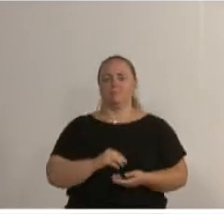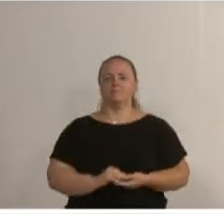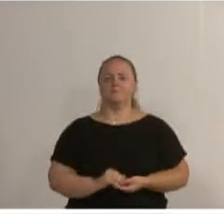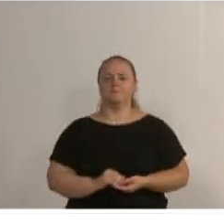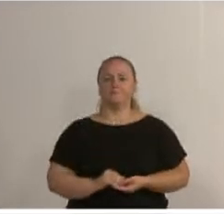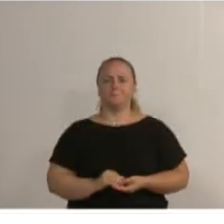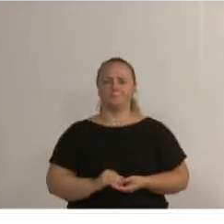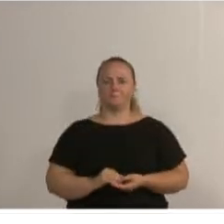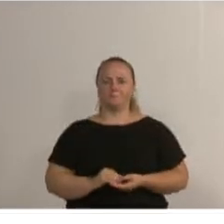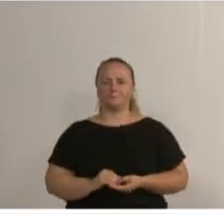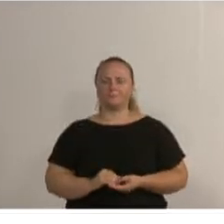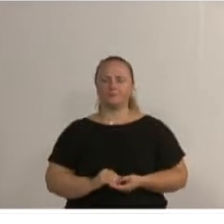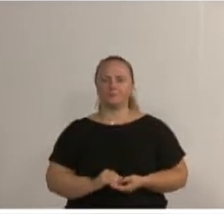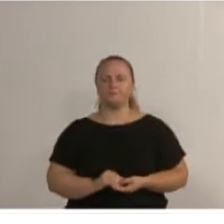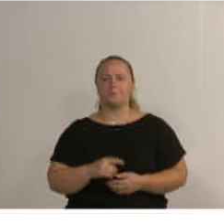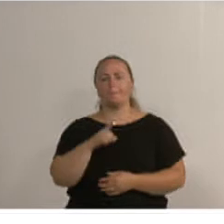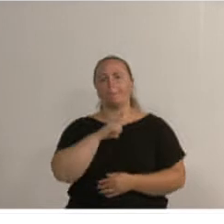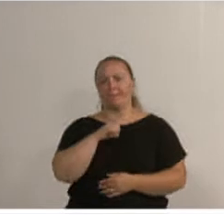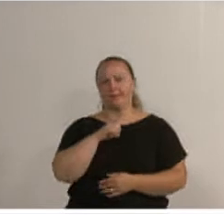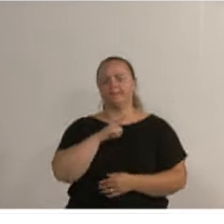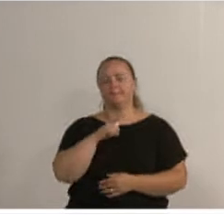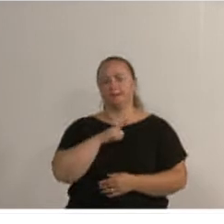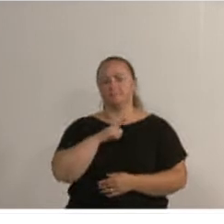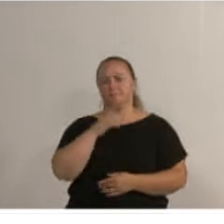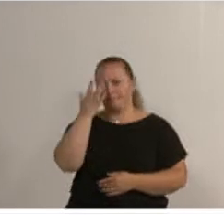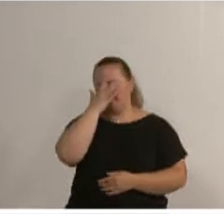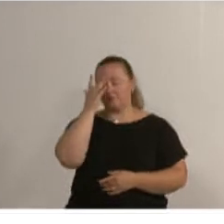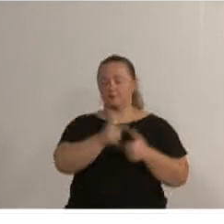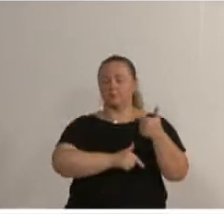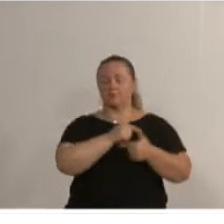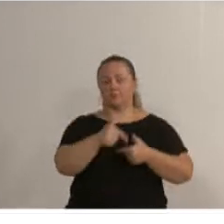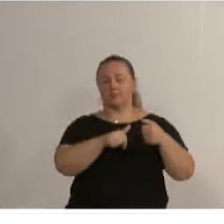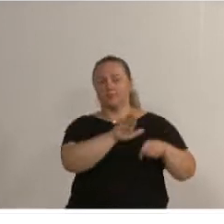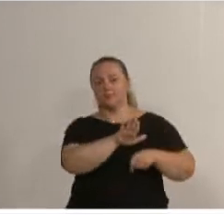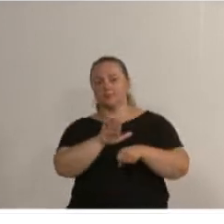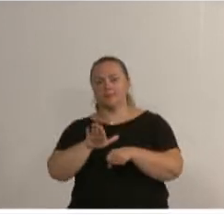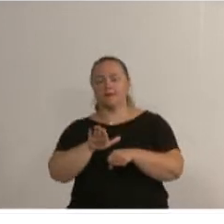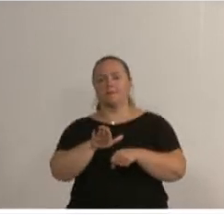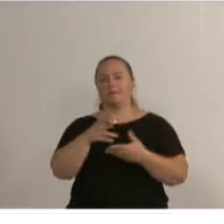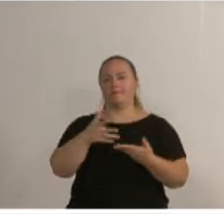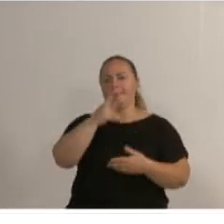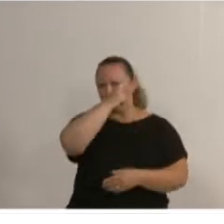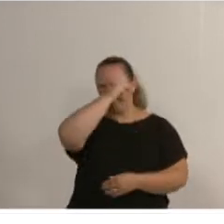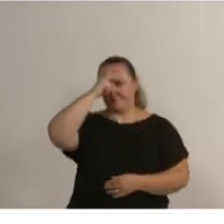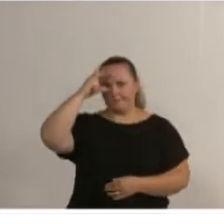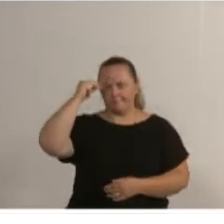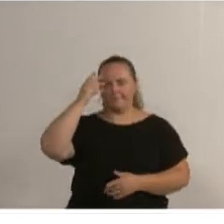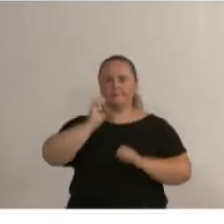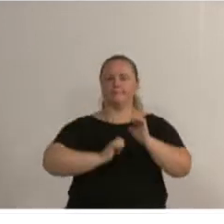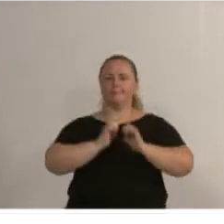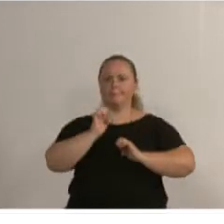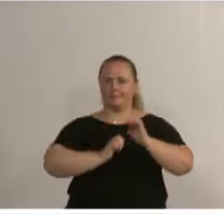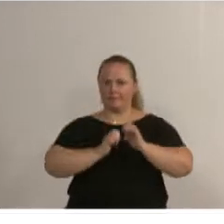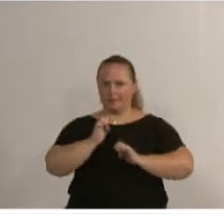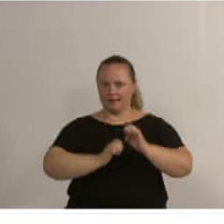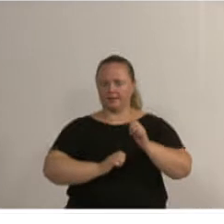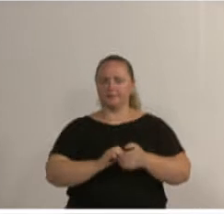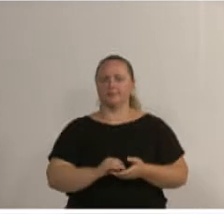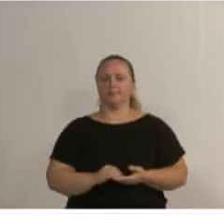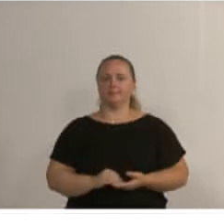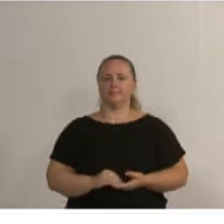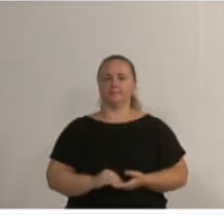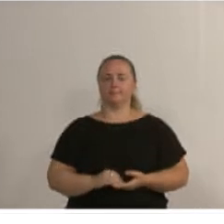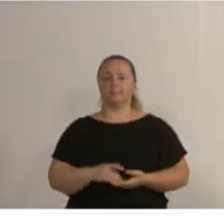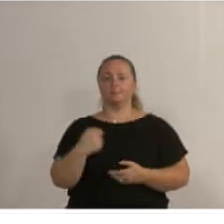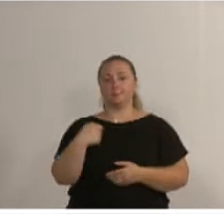Nós temos os prestadores de serviços, são as entidades reguladas, aqui no caso pode ser prefeitura ou as empresas, que eles têm que cumprir